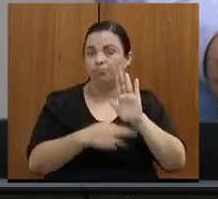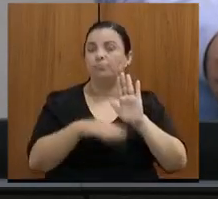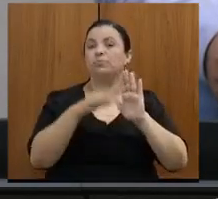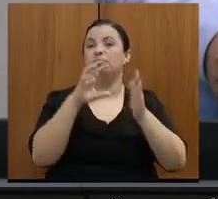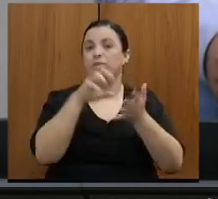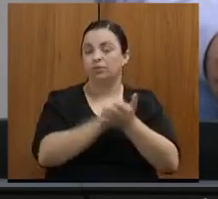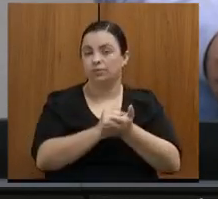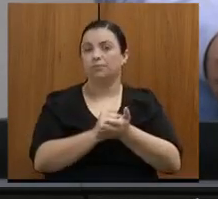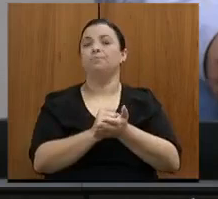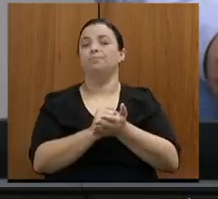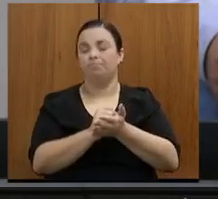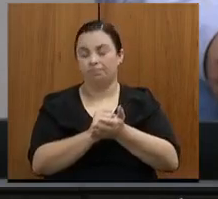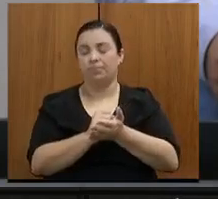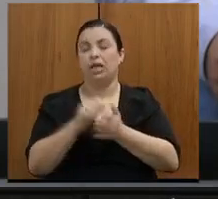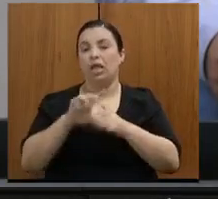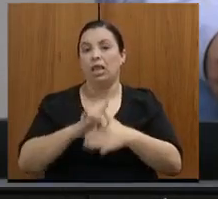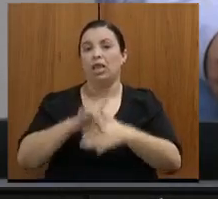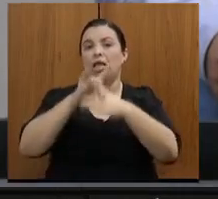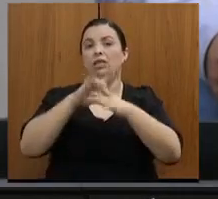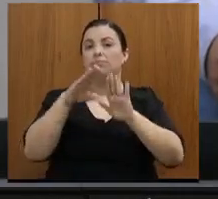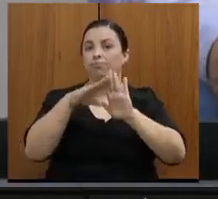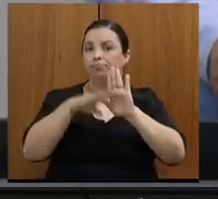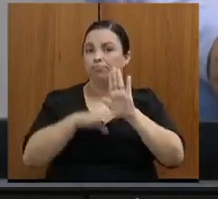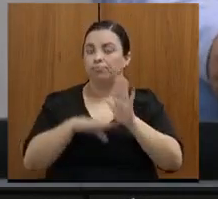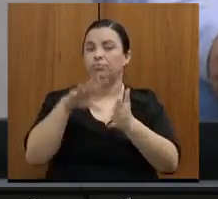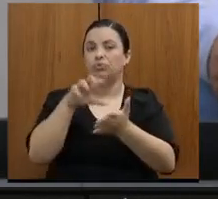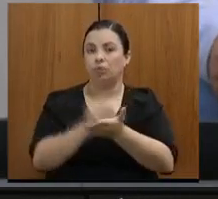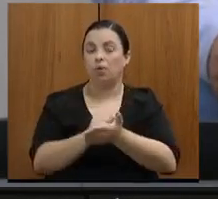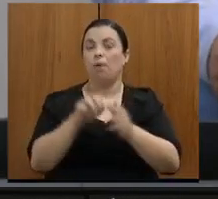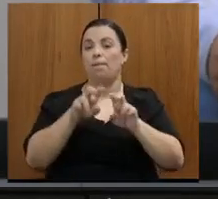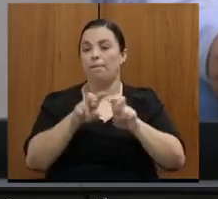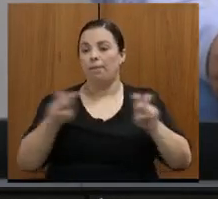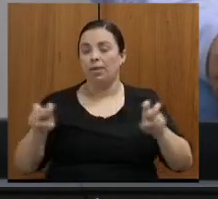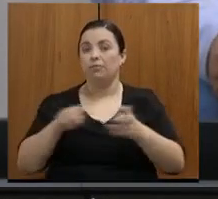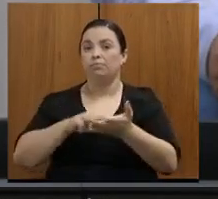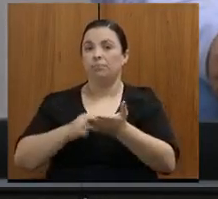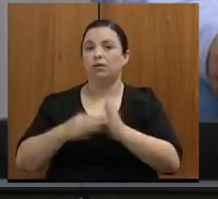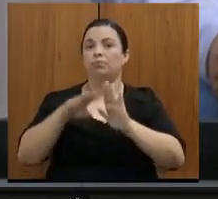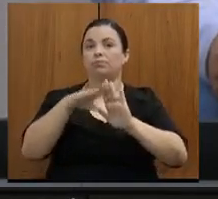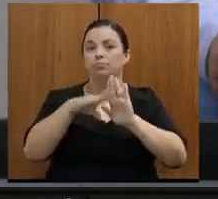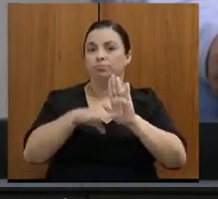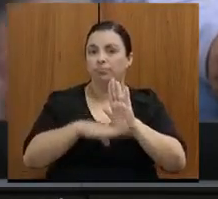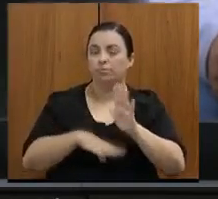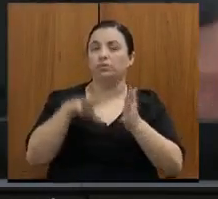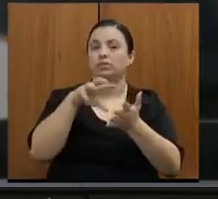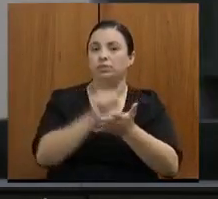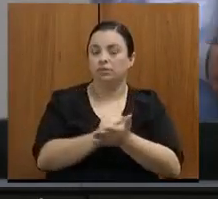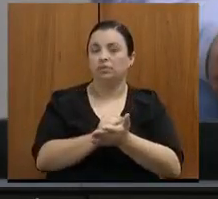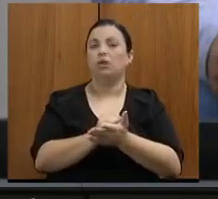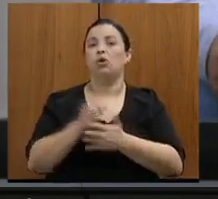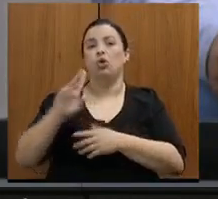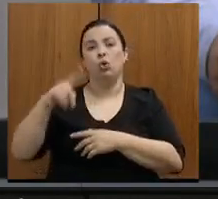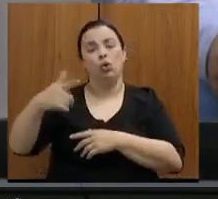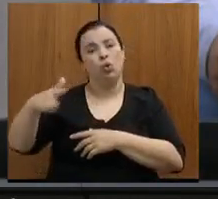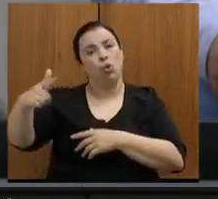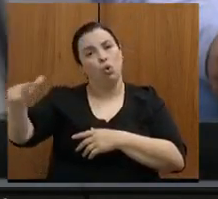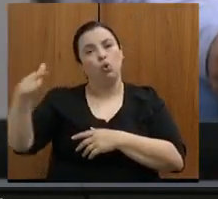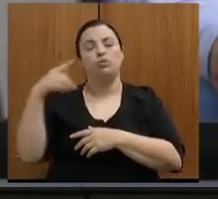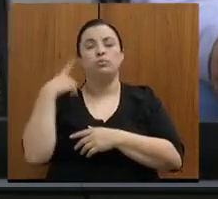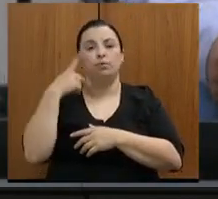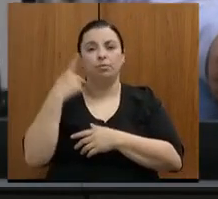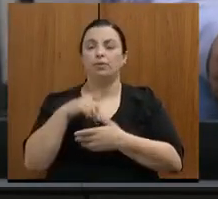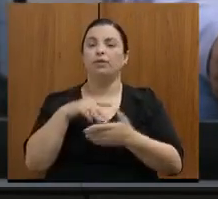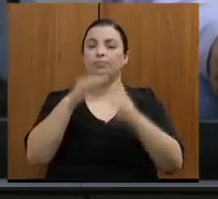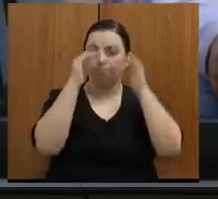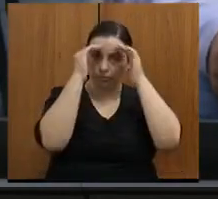Líderes por ordem de inscrição. Membros da mesa da Assembleia por ordem de inscrição. Demais parlamentares por ordem de inscrição. Os parlamentares que